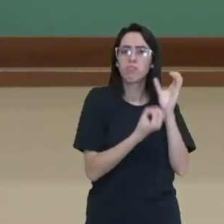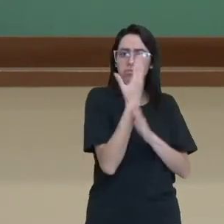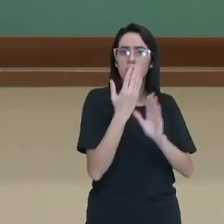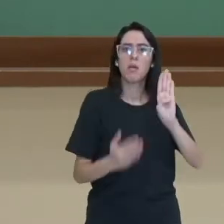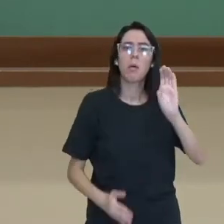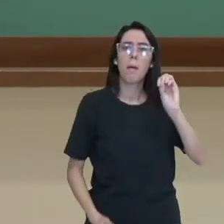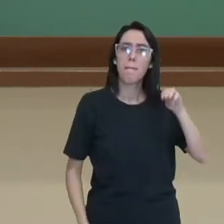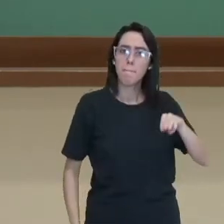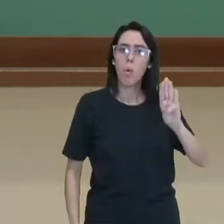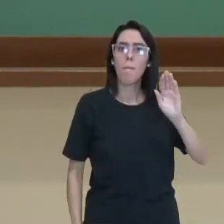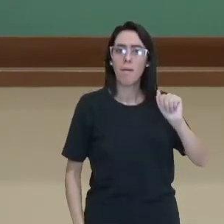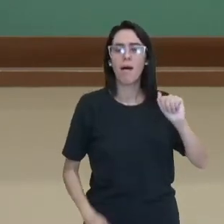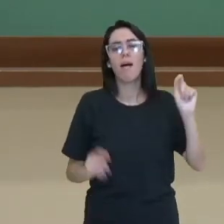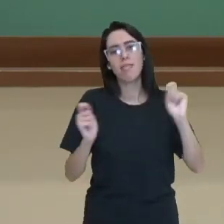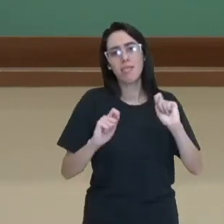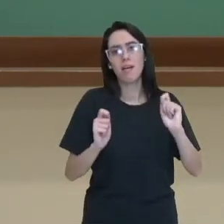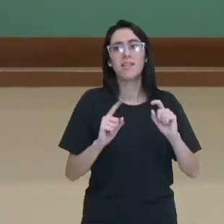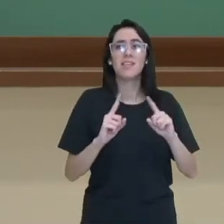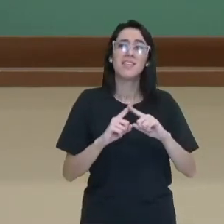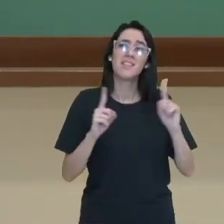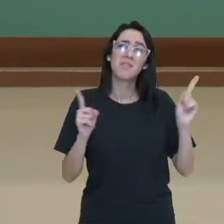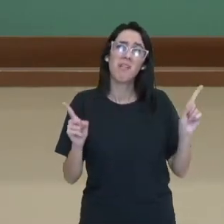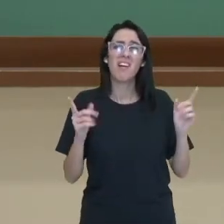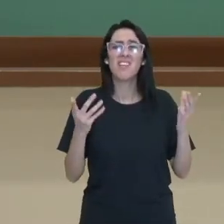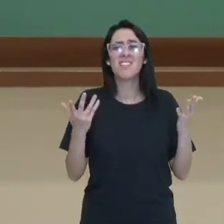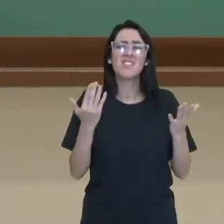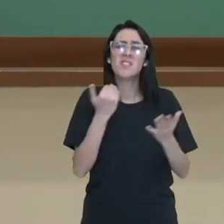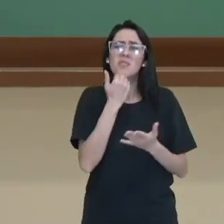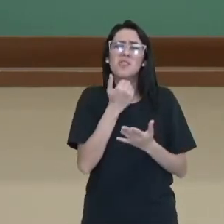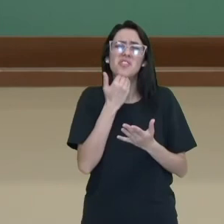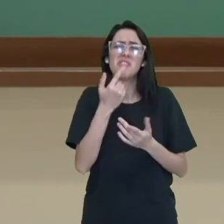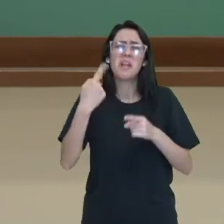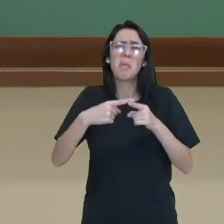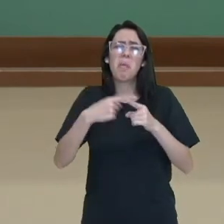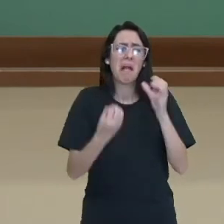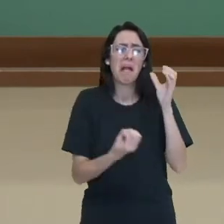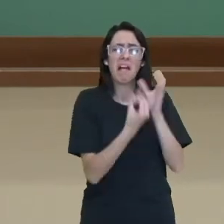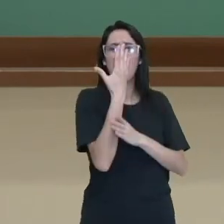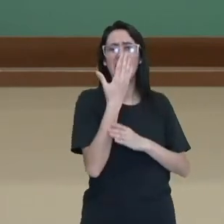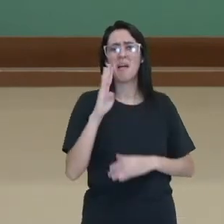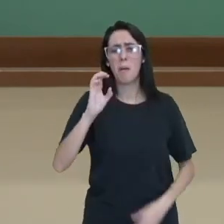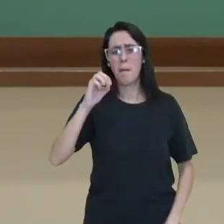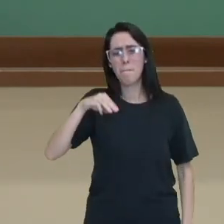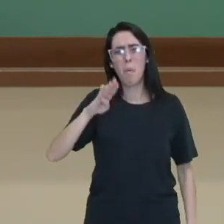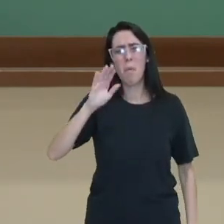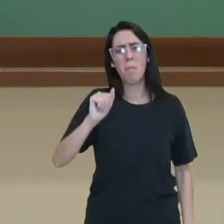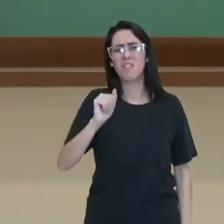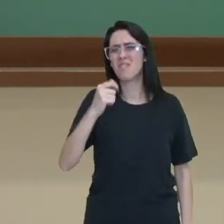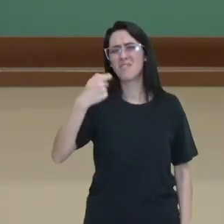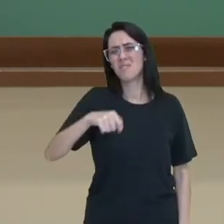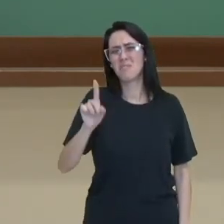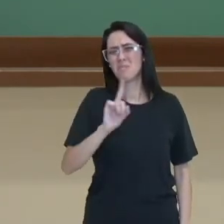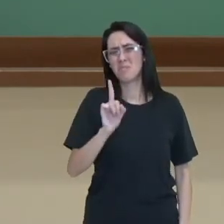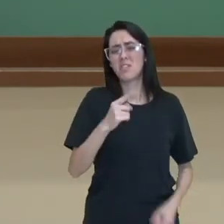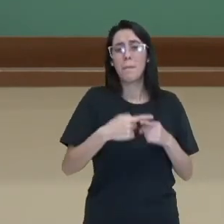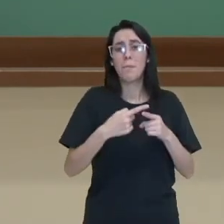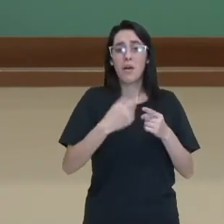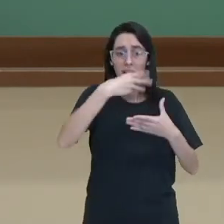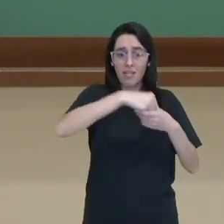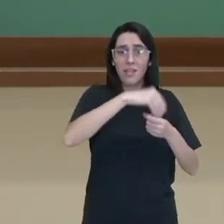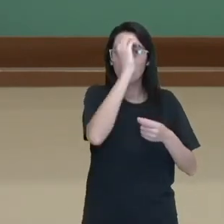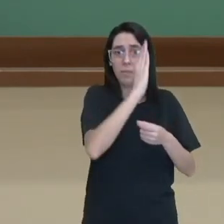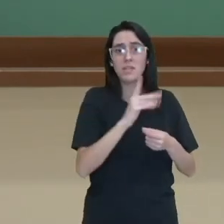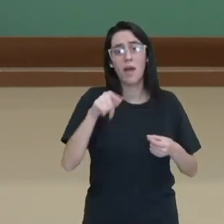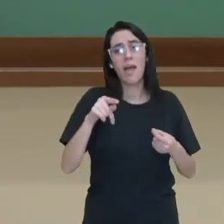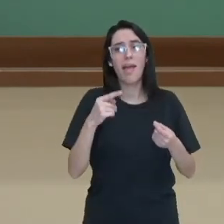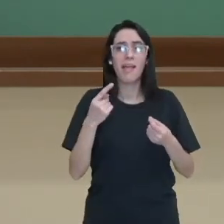nucleares, mas não tem para que criar uma arma tão poderosa se você tem uma política de paz, como é o